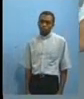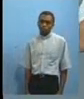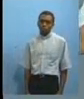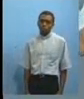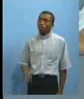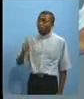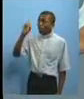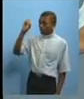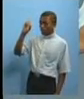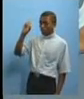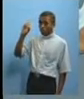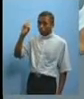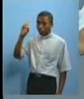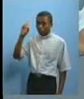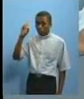nua e crua